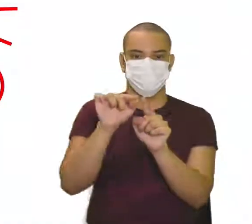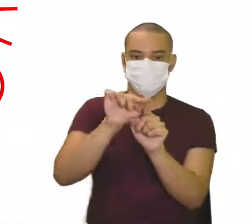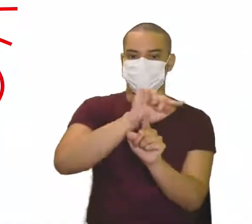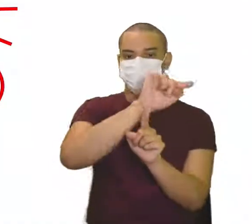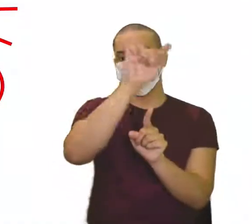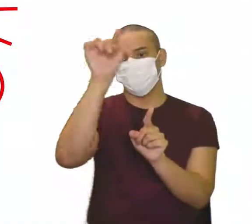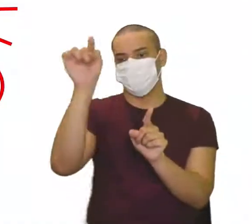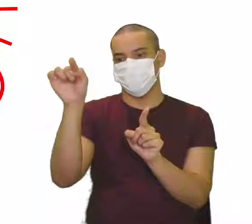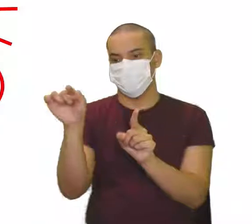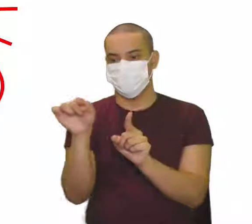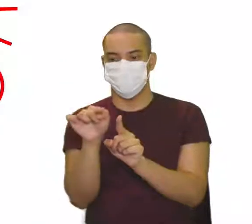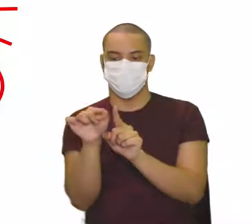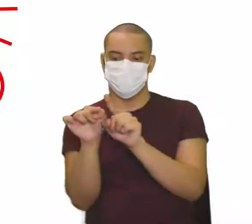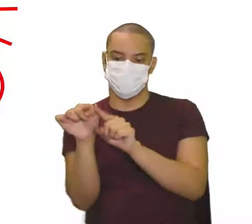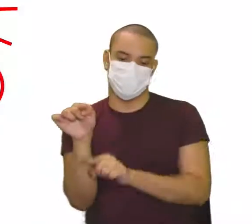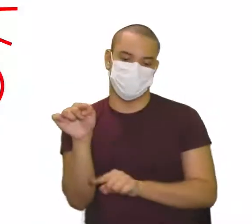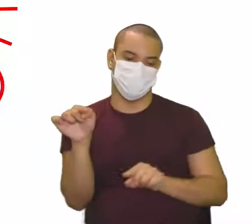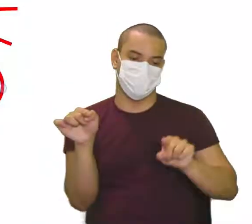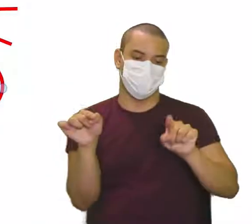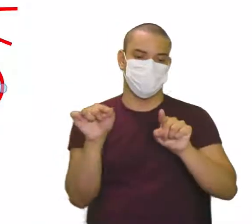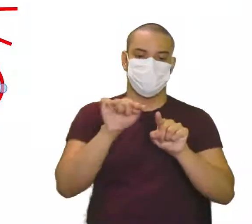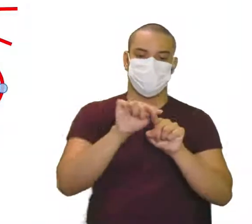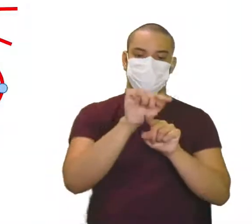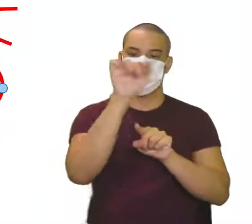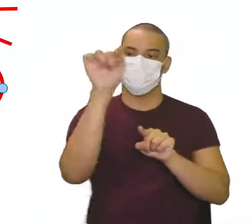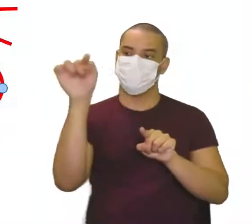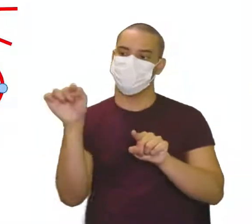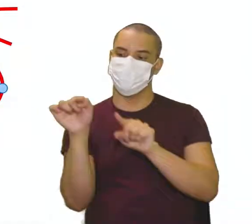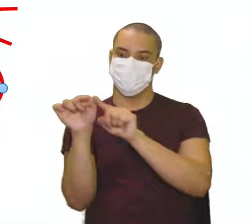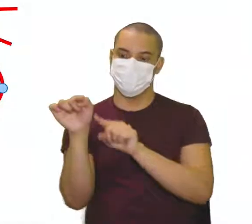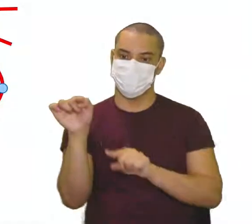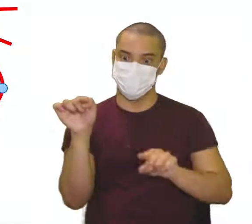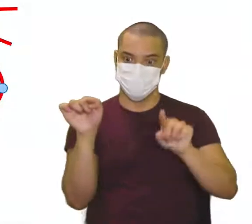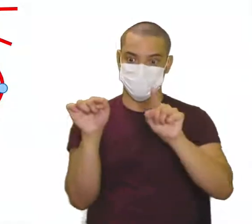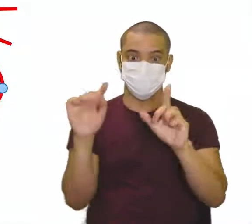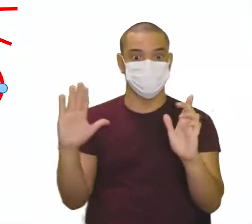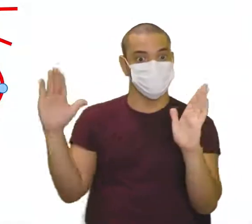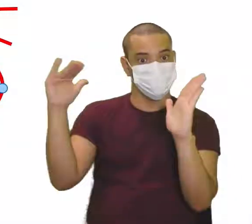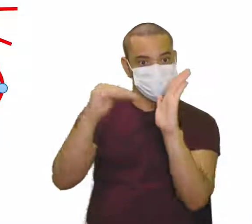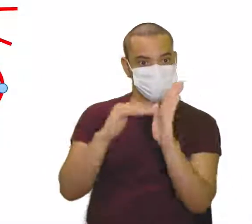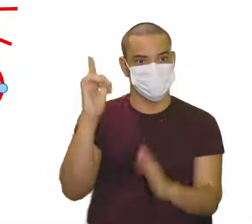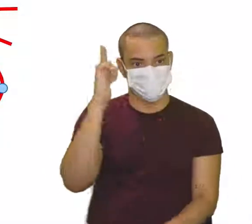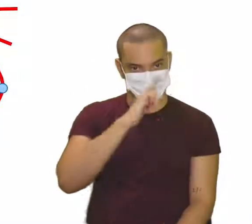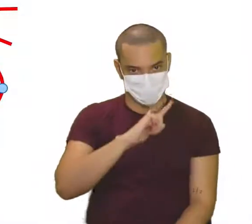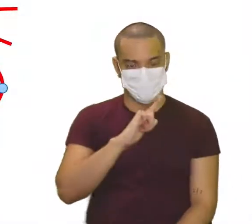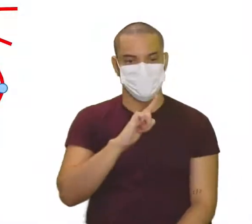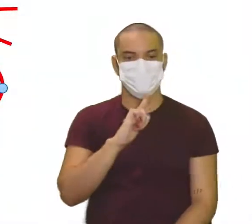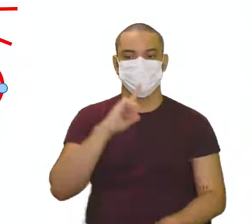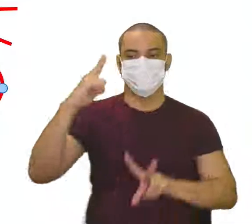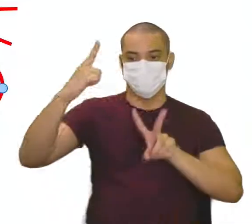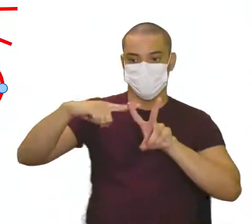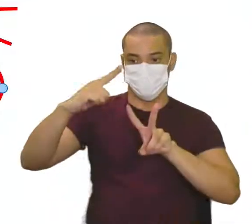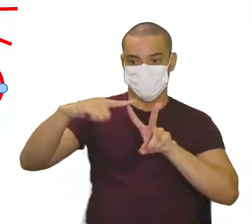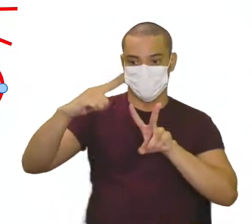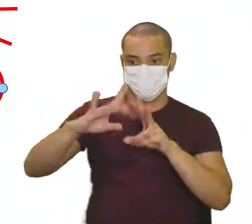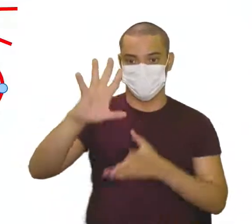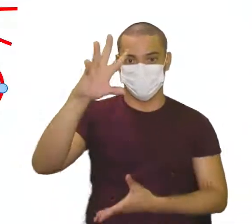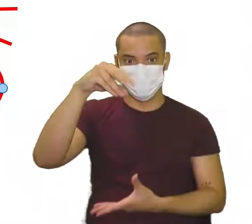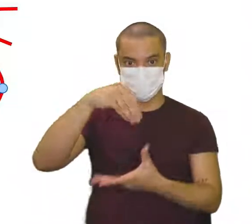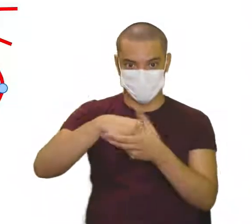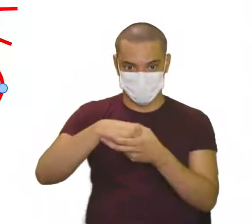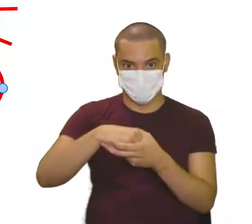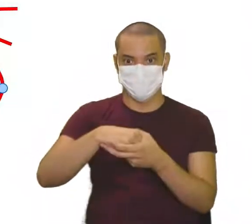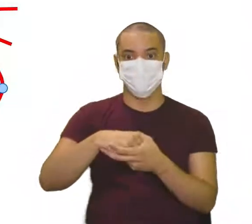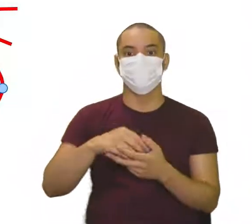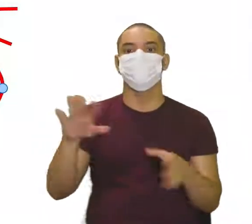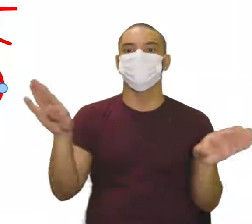vão pegar vários pontos nessas linhas e o nosso, no caso aqui, ó, vetor indução magnética